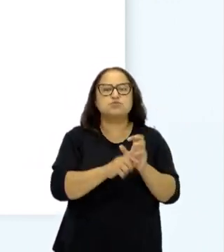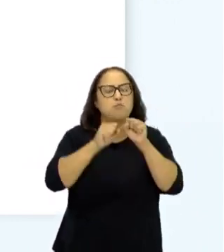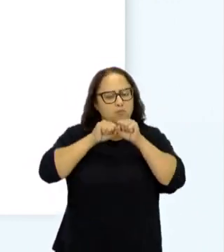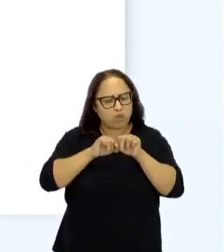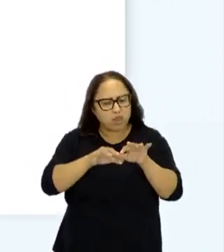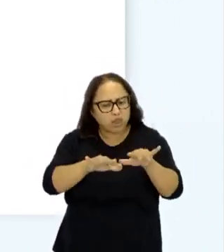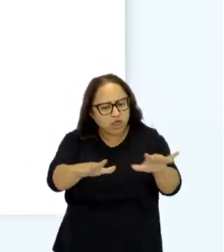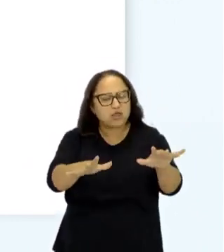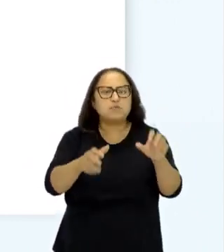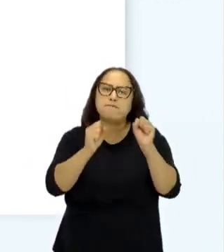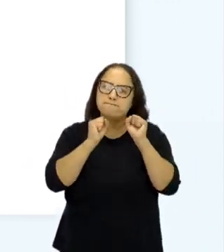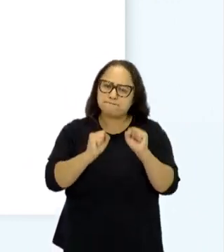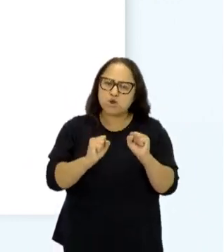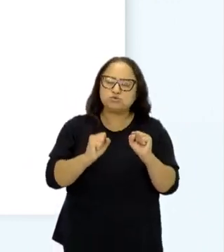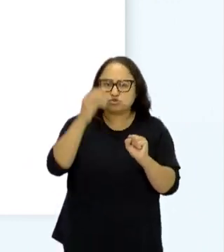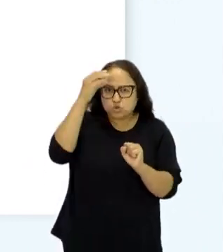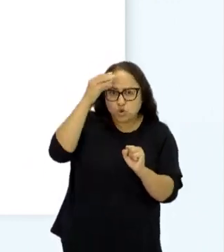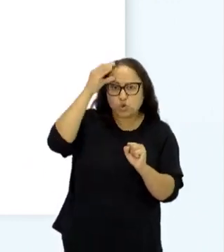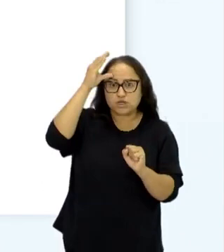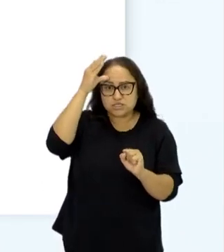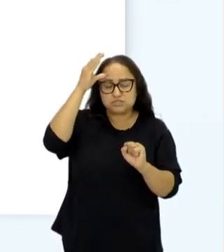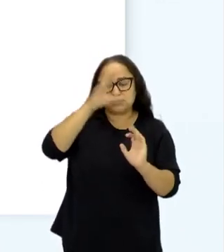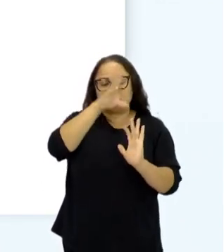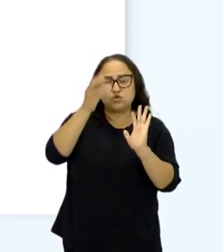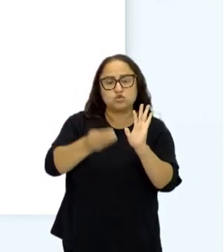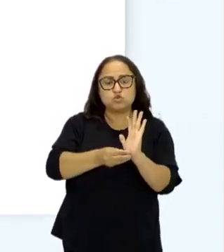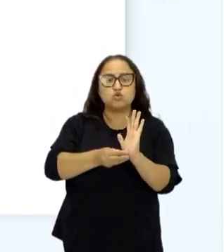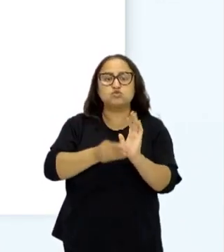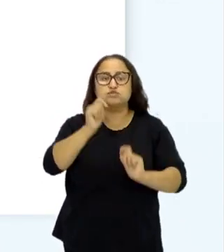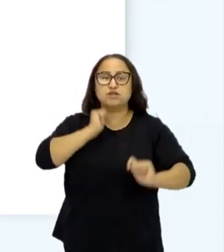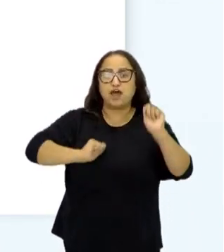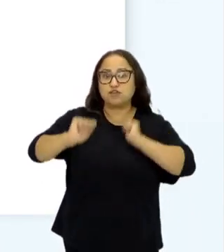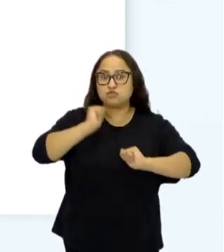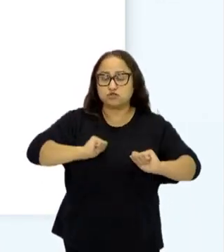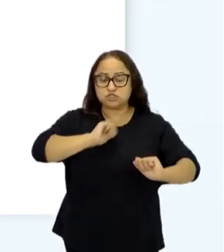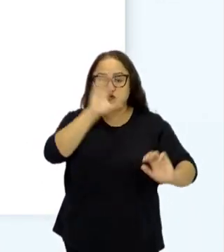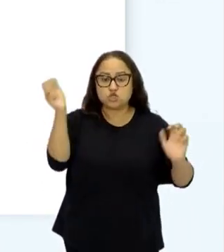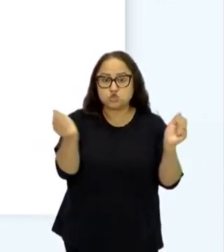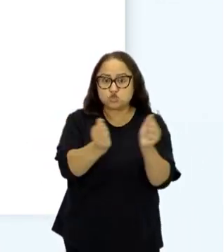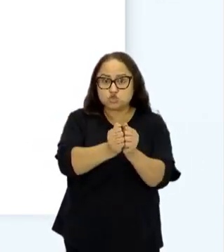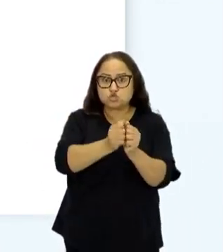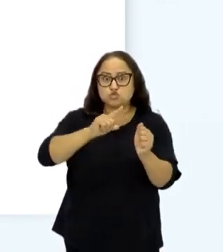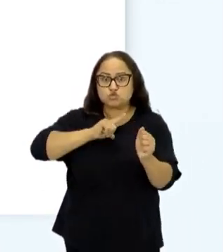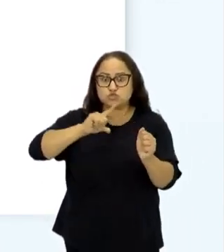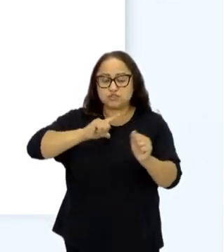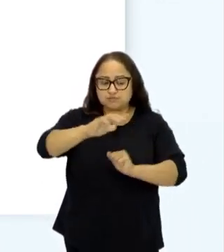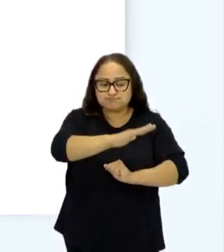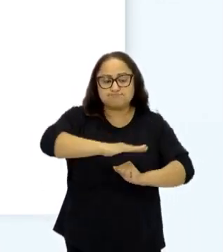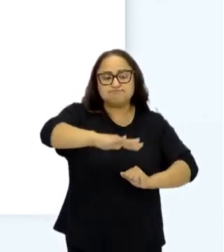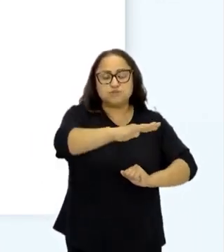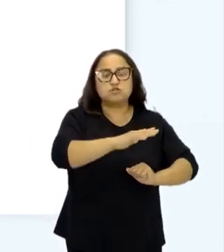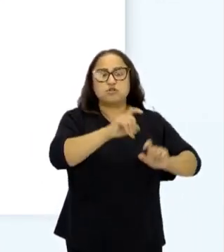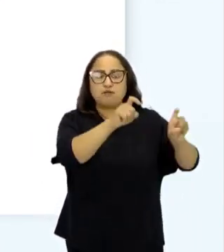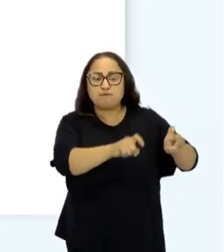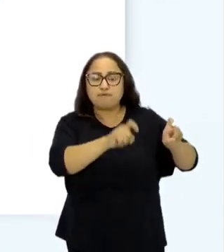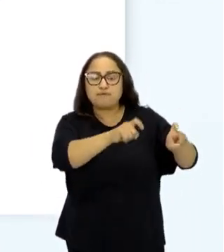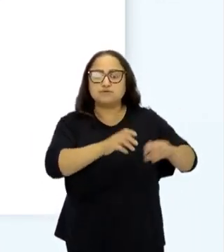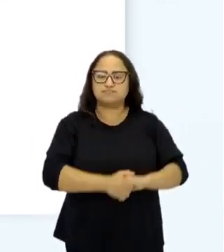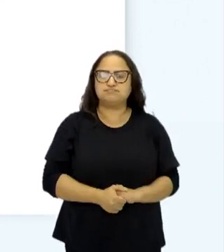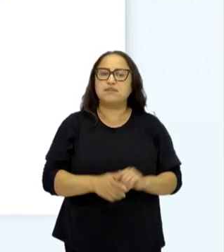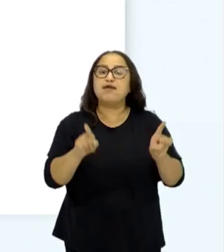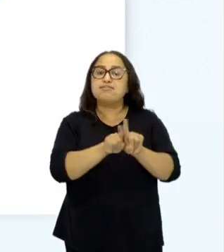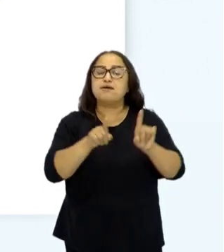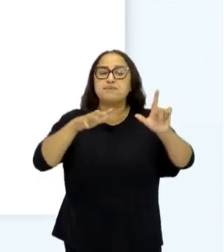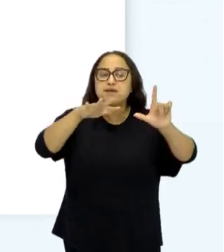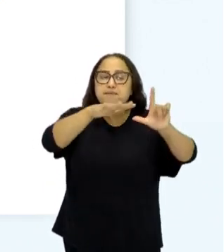compartilhamento e a disseminação de conhecimento entre todos os atores envolvidos no desenvolvimento dos territórios rurais. Além disso, a